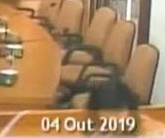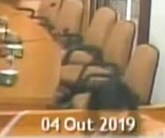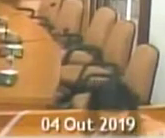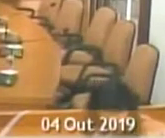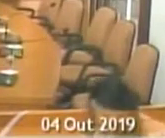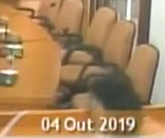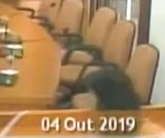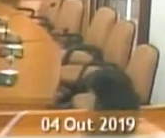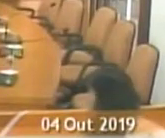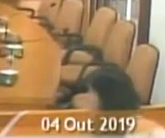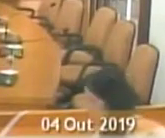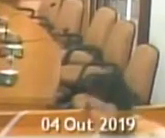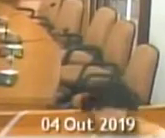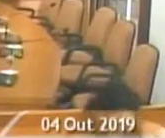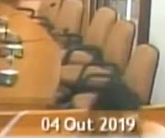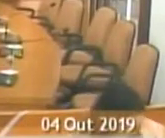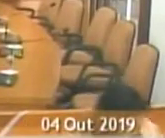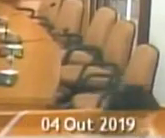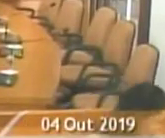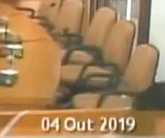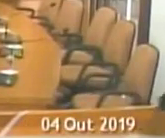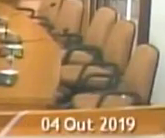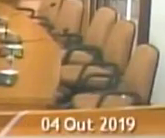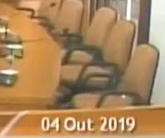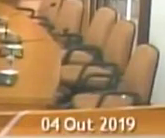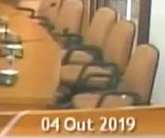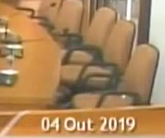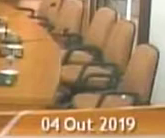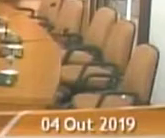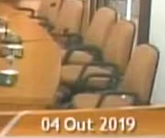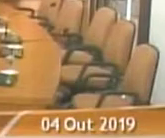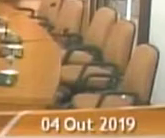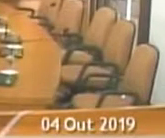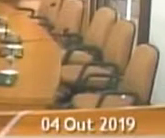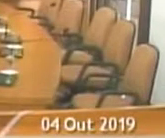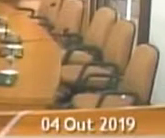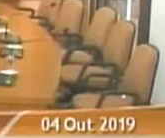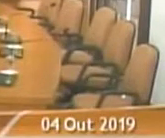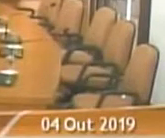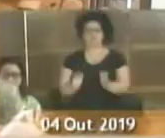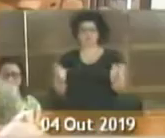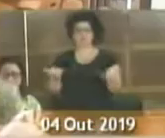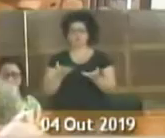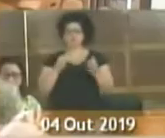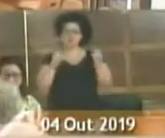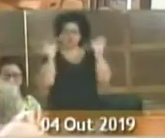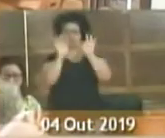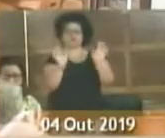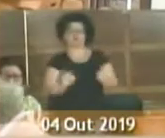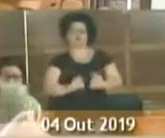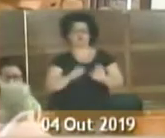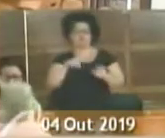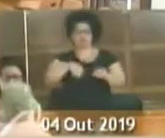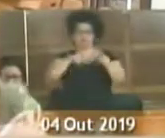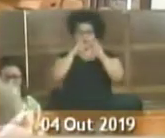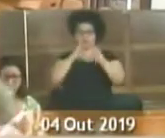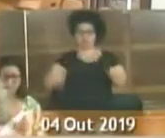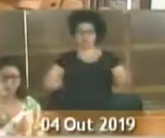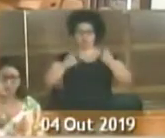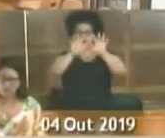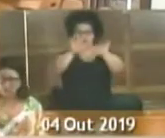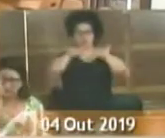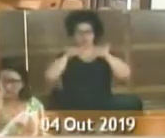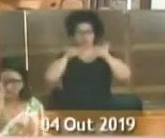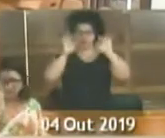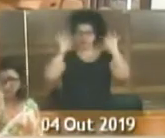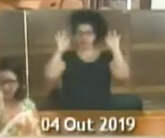Senhoras, senhores, bom dia. É com grande alegria que, nesta manhã, o Legislativo Angrense abre suas portas para a sessão especial